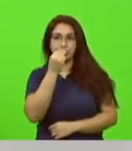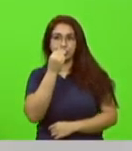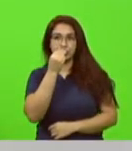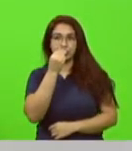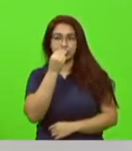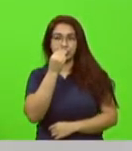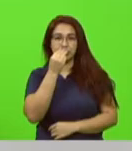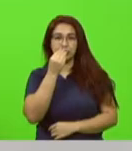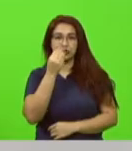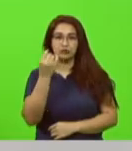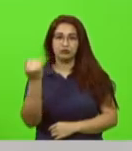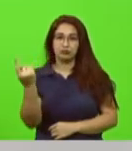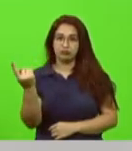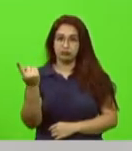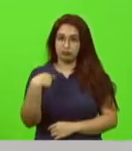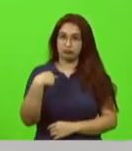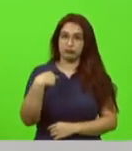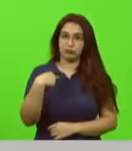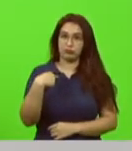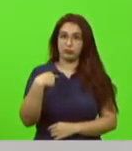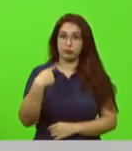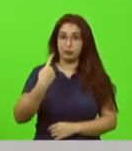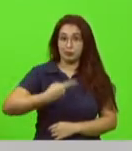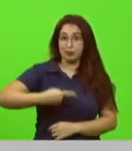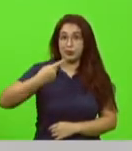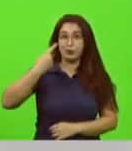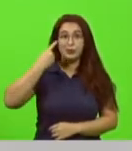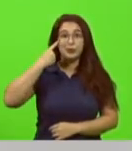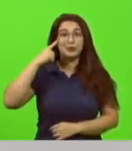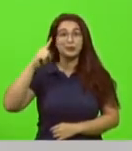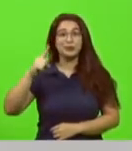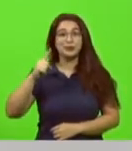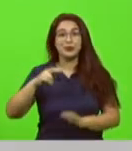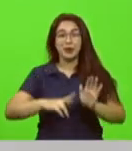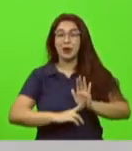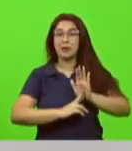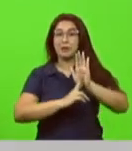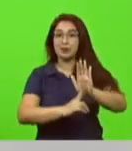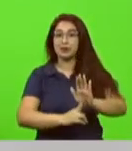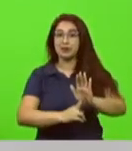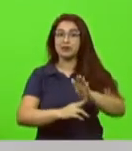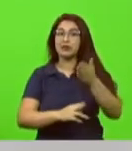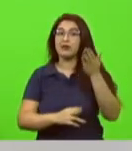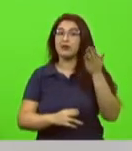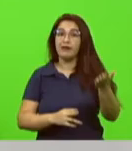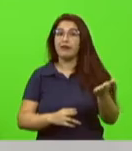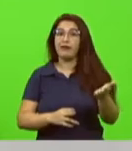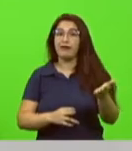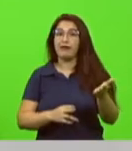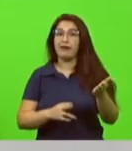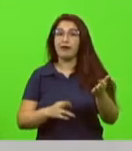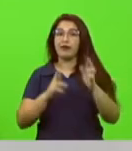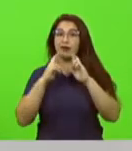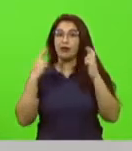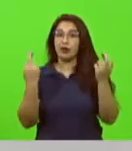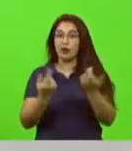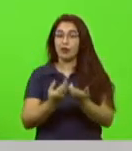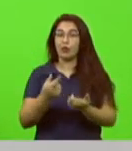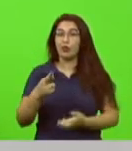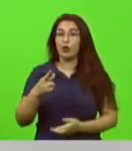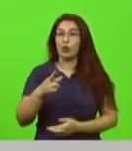tarefa, já no primeiro dia, de representá-la numa audiência pública que aconteceu em Gaspar, lá na minha